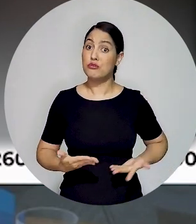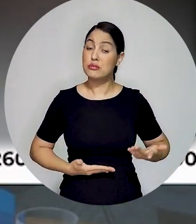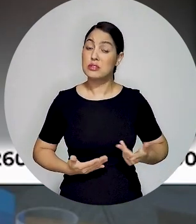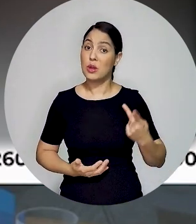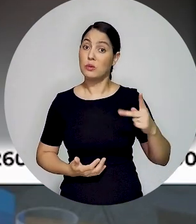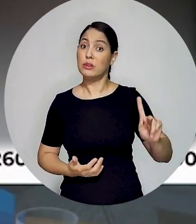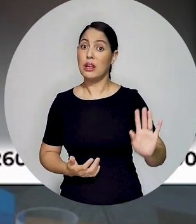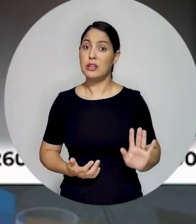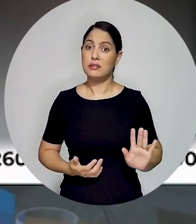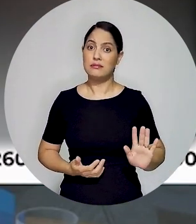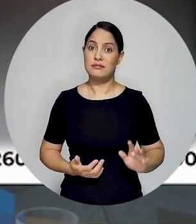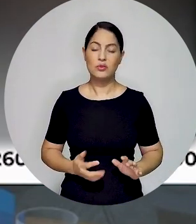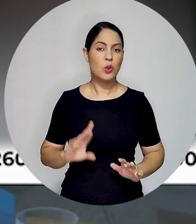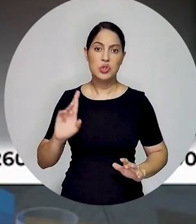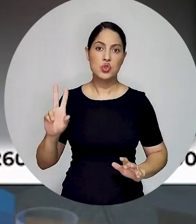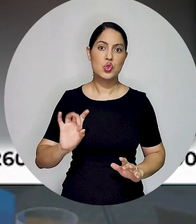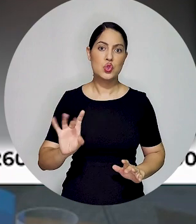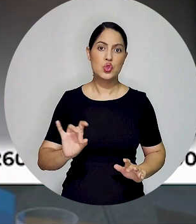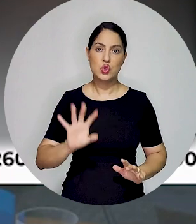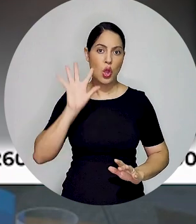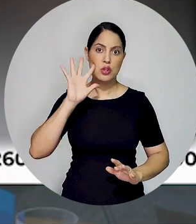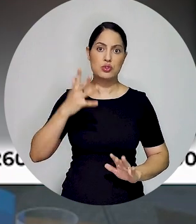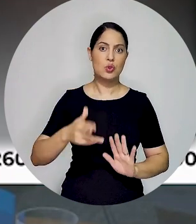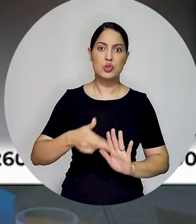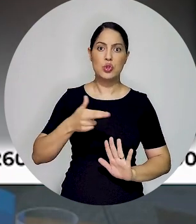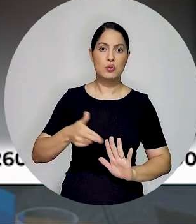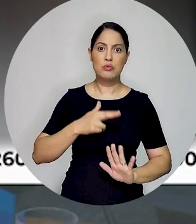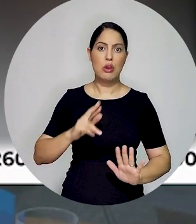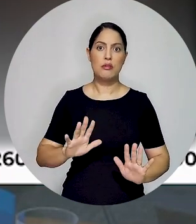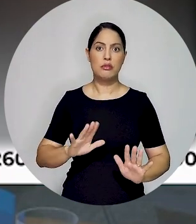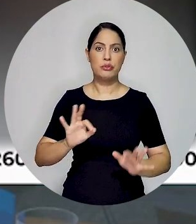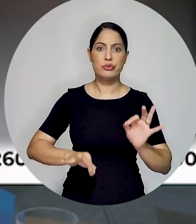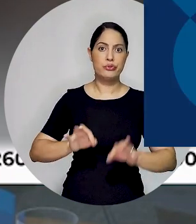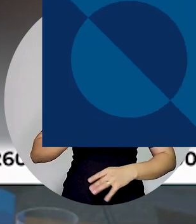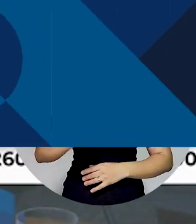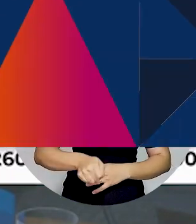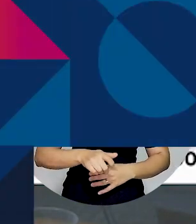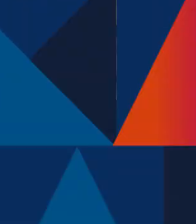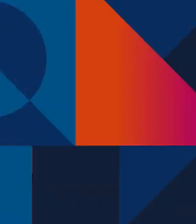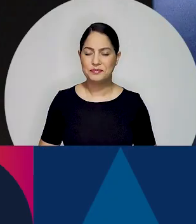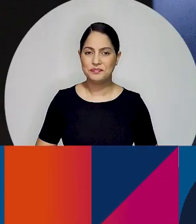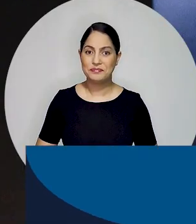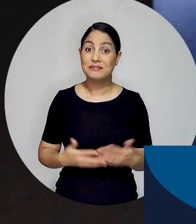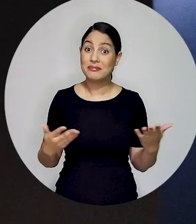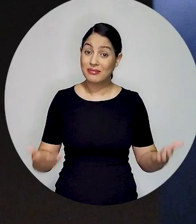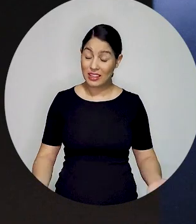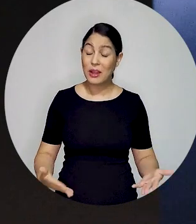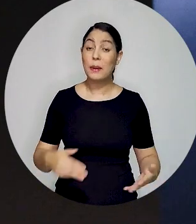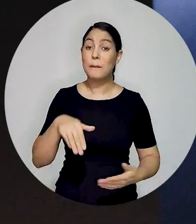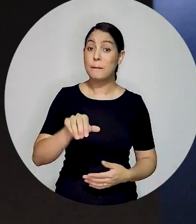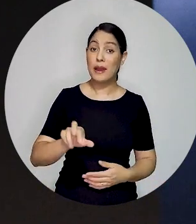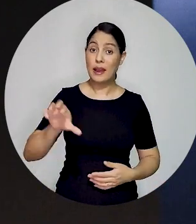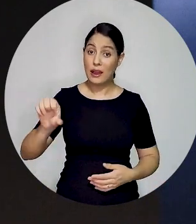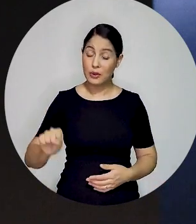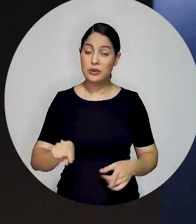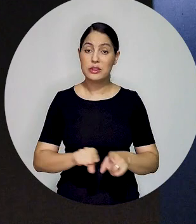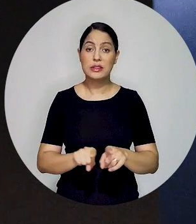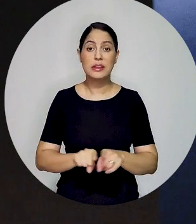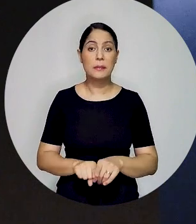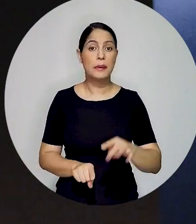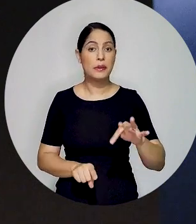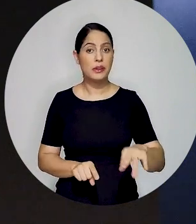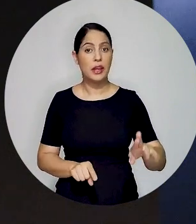dá direcionamento. Não é só a produção de decisões judiciais que implica. Os conselheiros do CNJ